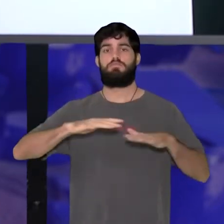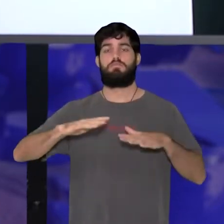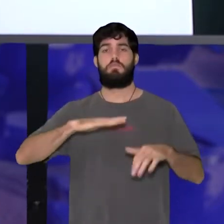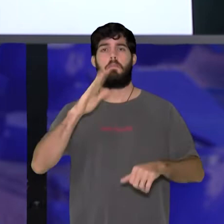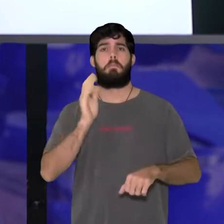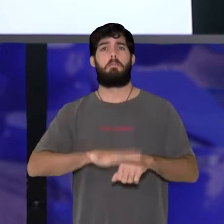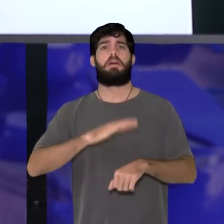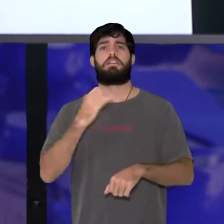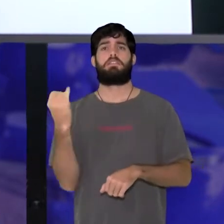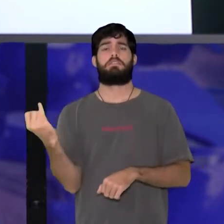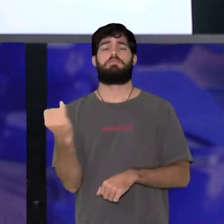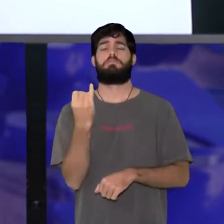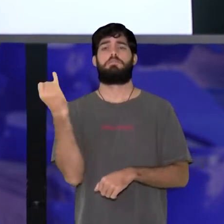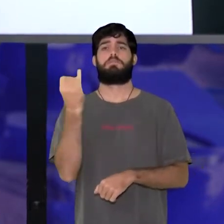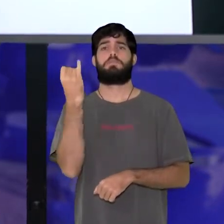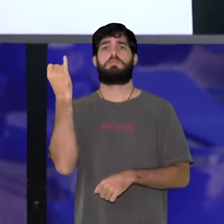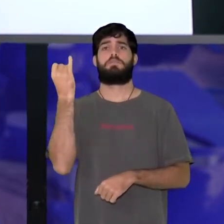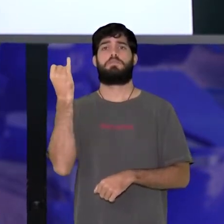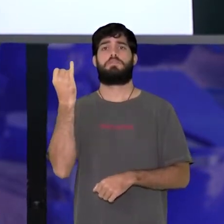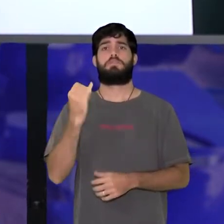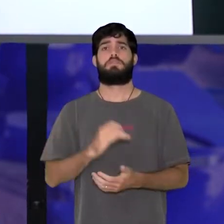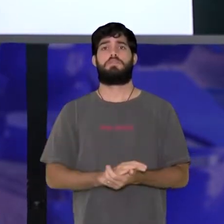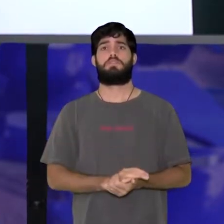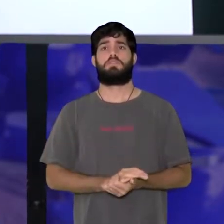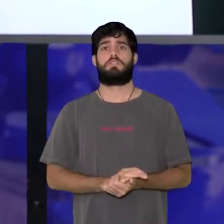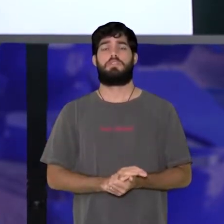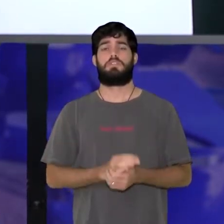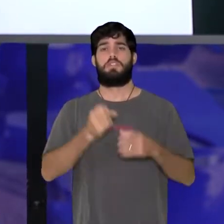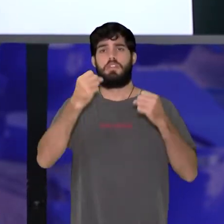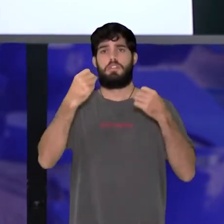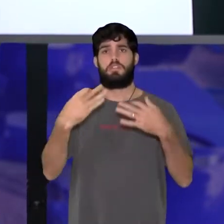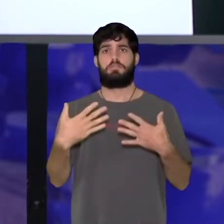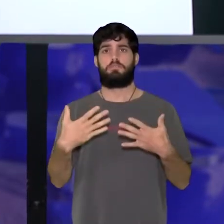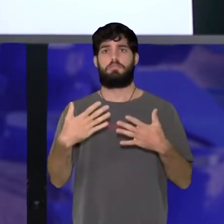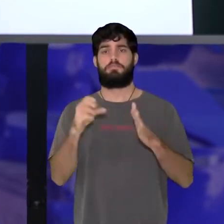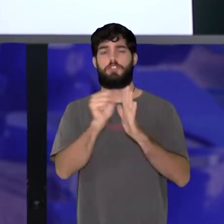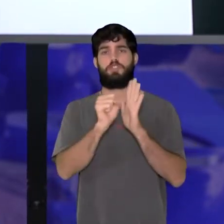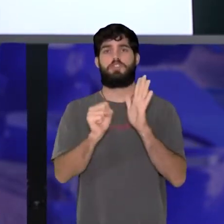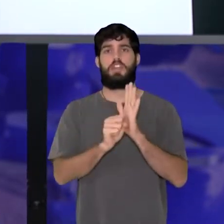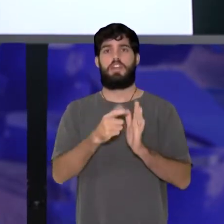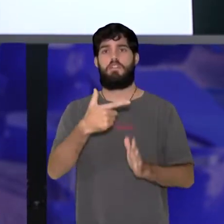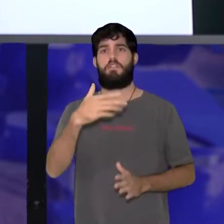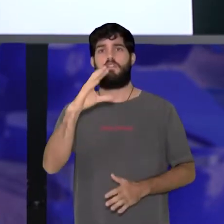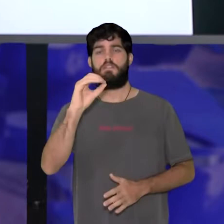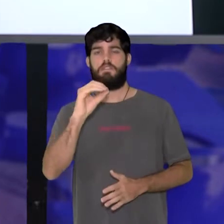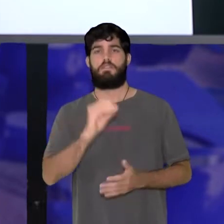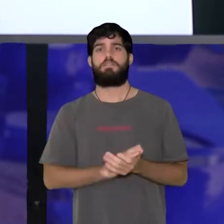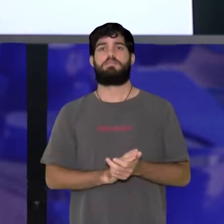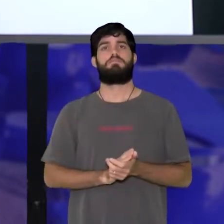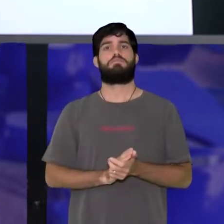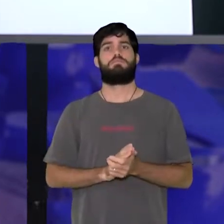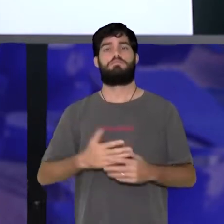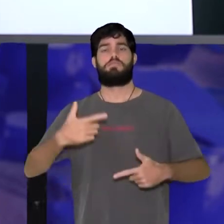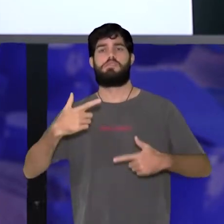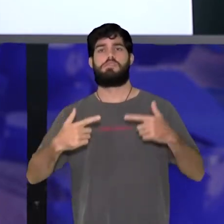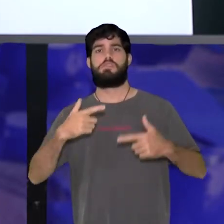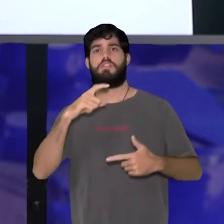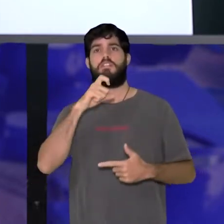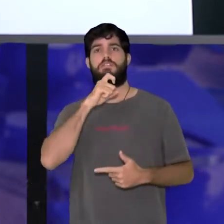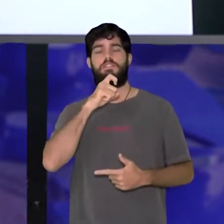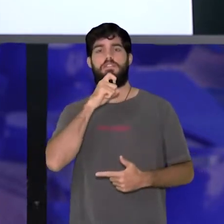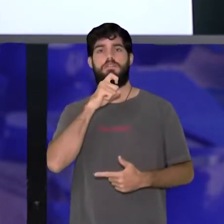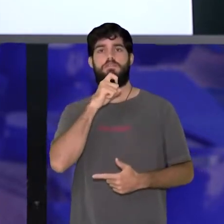mais importantes de explicação para o século XX, né? A Guerra Fria que